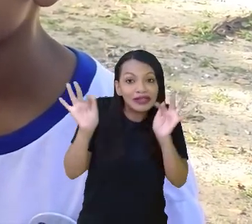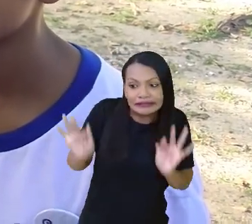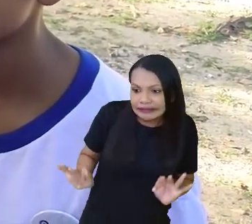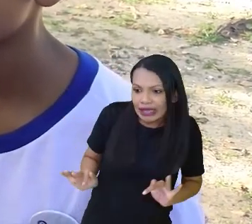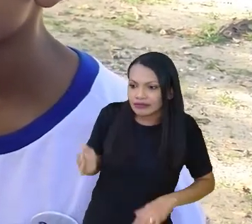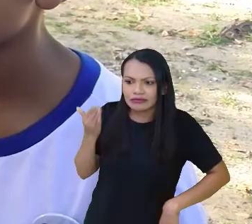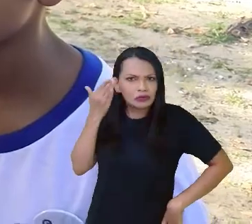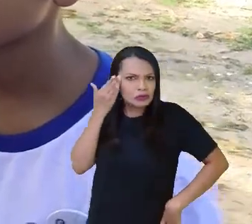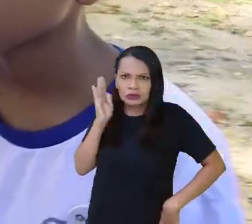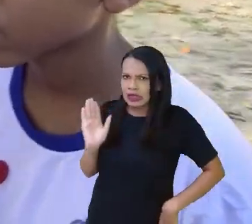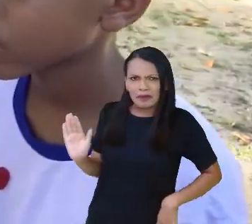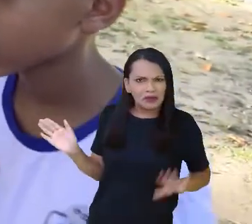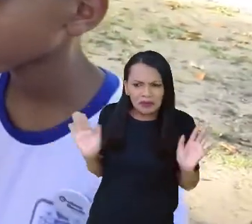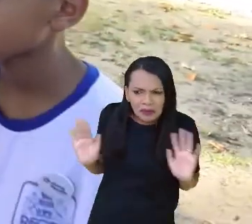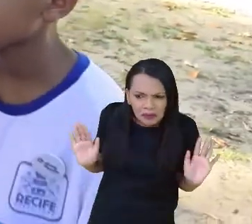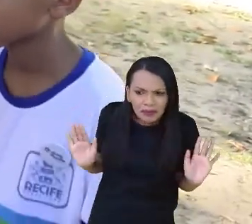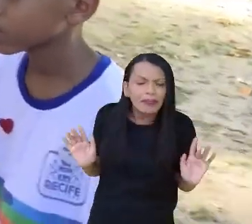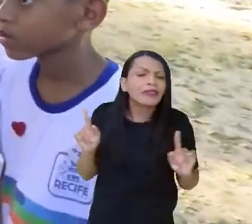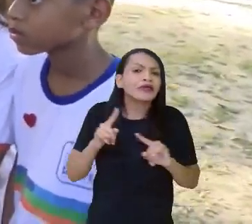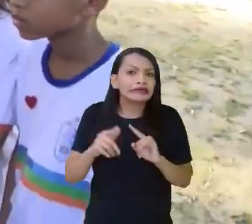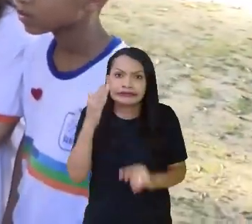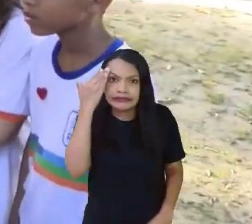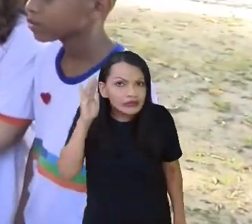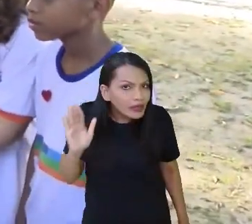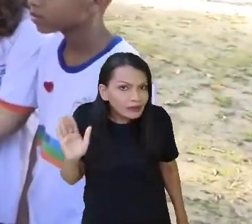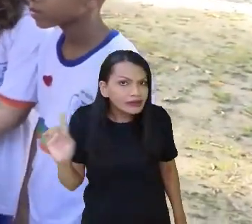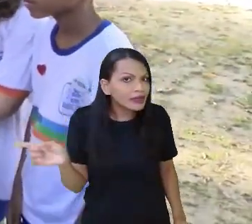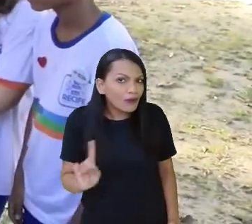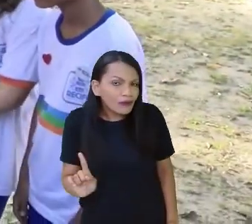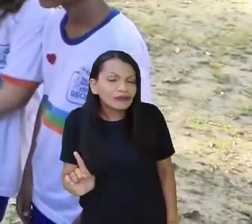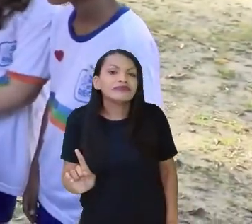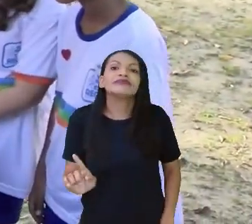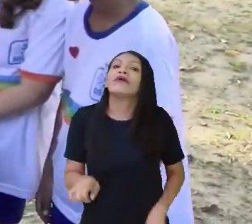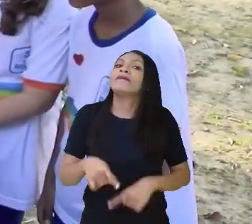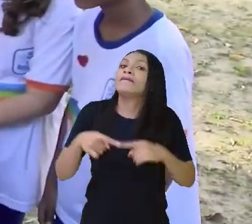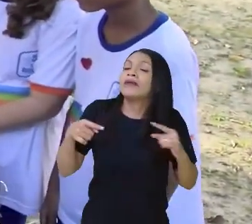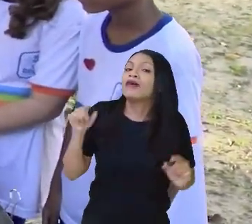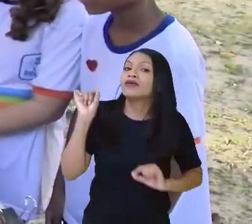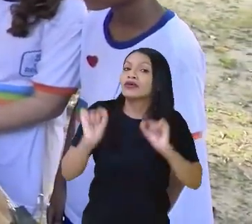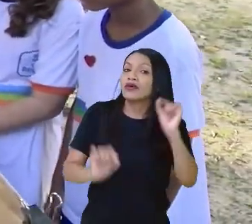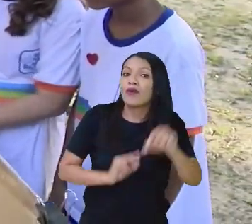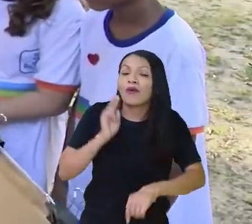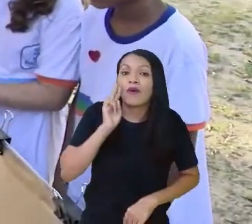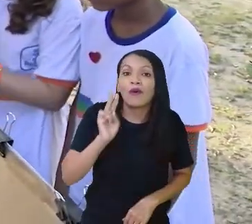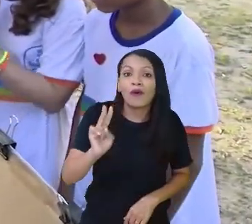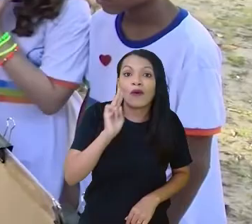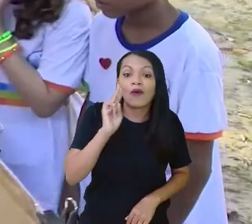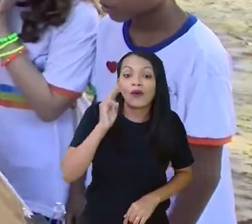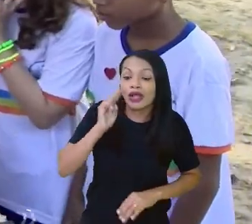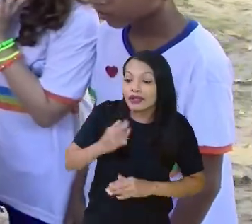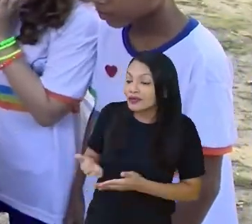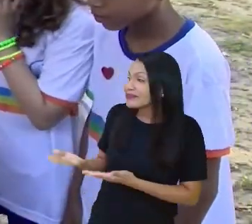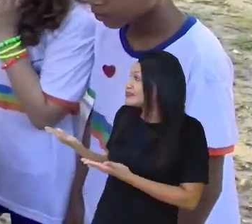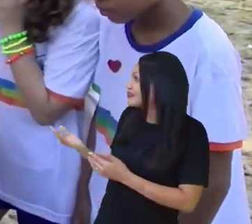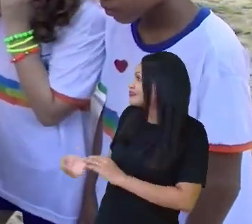Não sabem que momento é esse? Dá uma olhada na minha mesa.